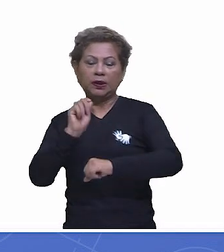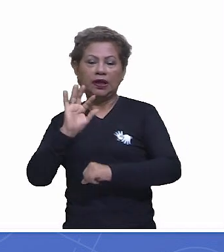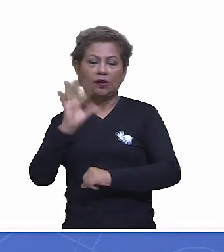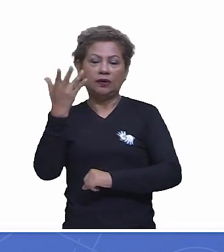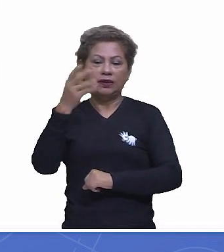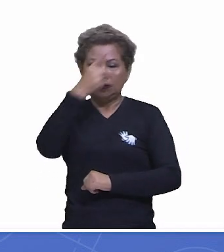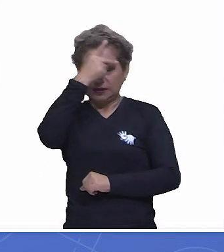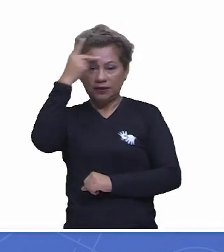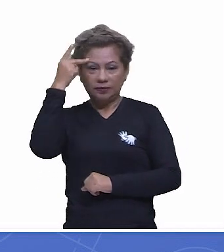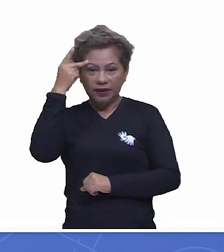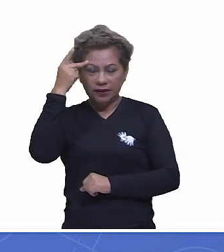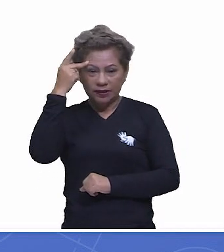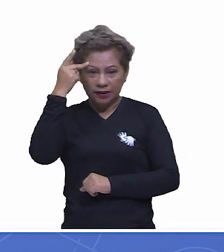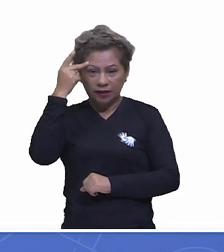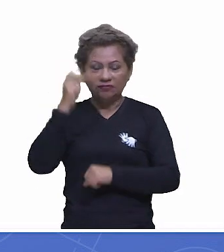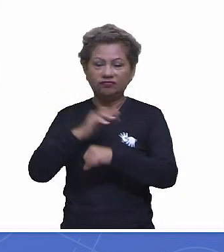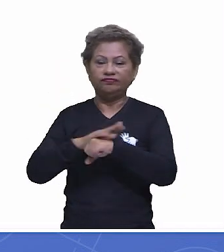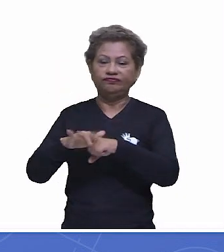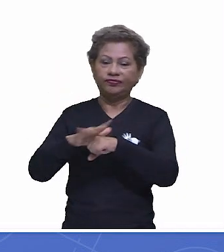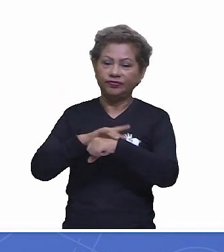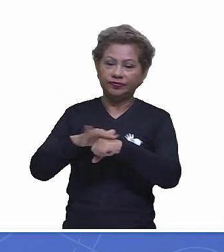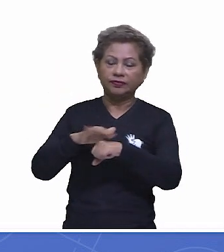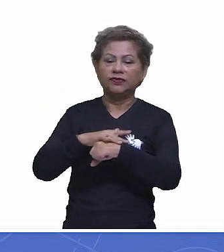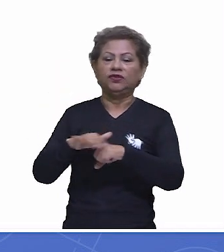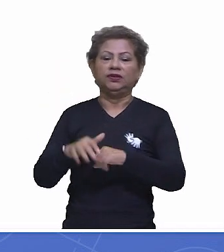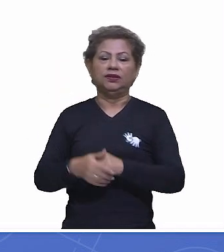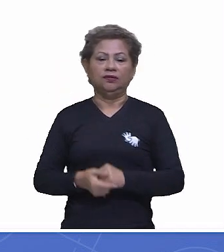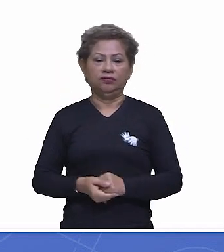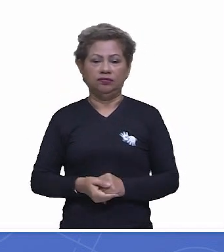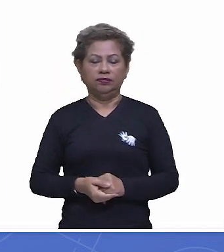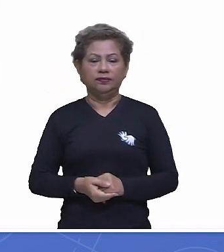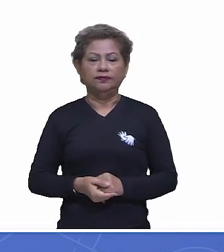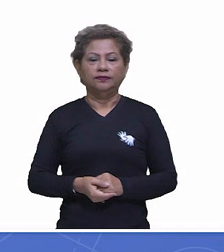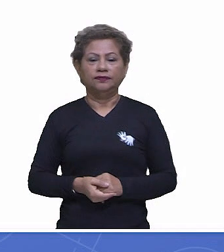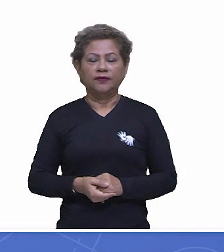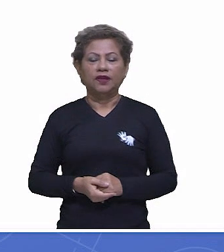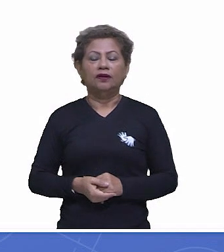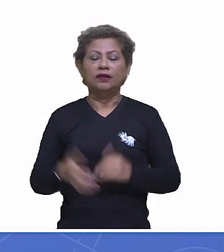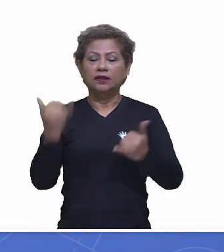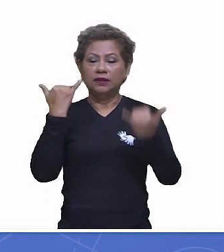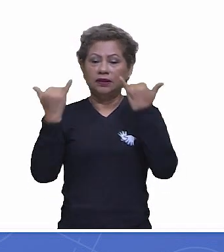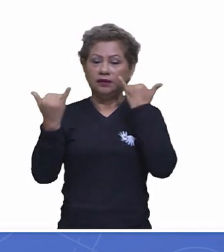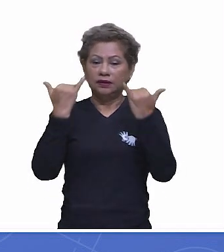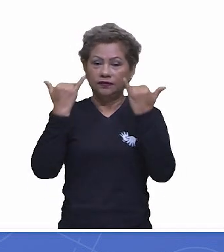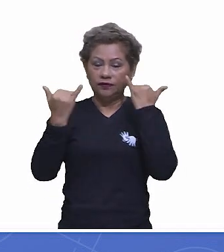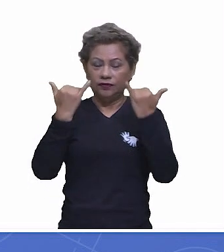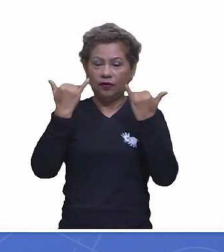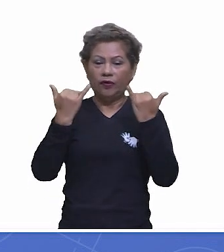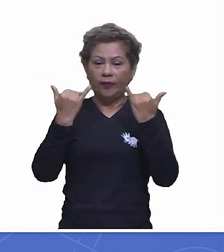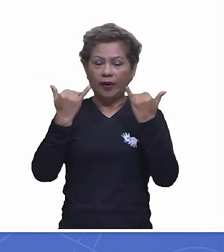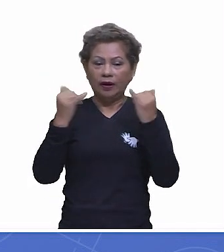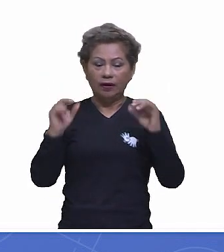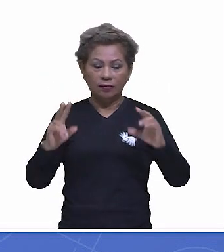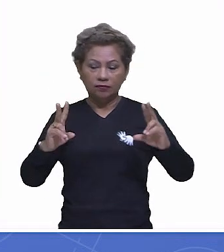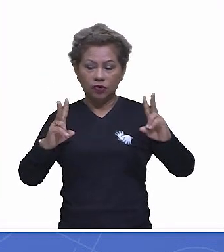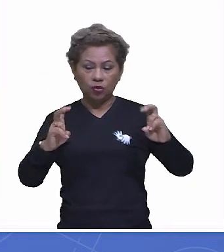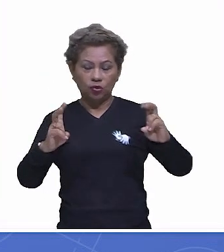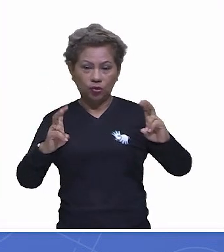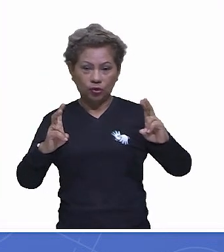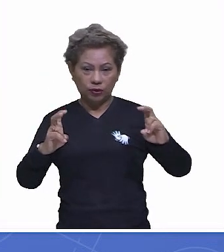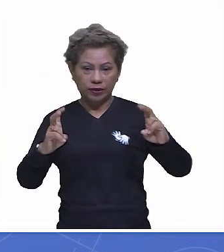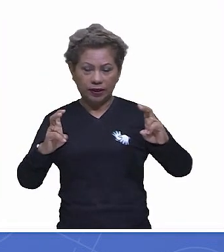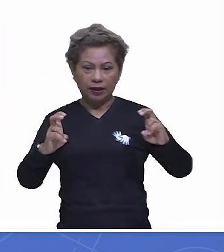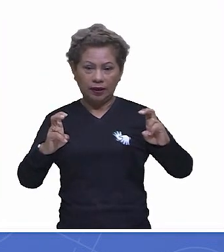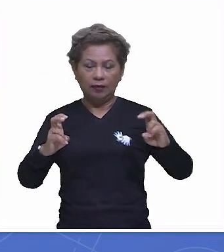a peste negra. Então, gente, com todas essas informações, eu só posso levar a crer, né, que o tema, o